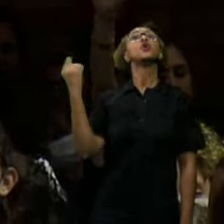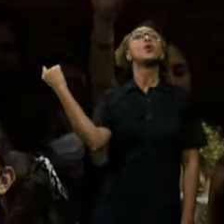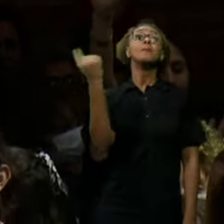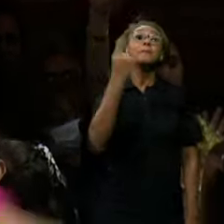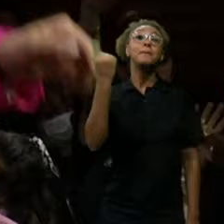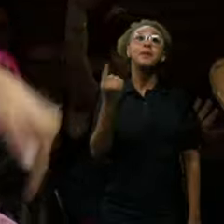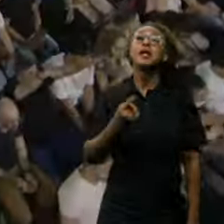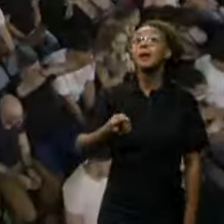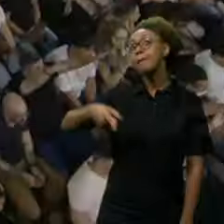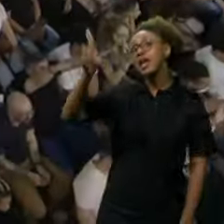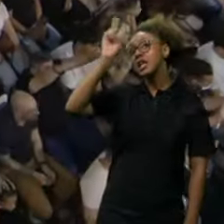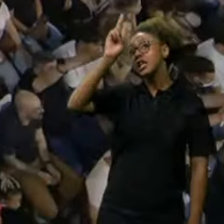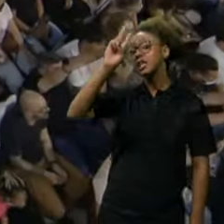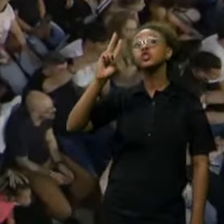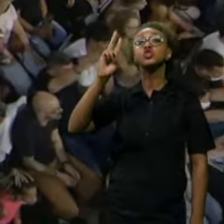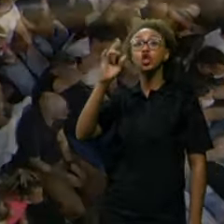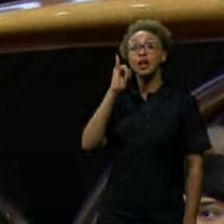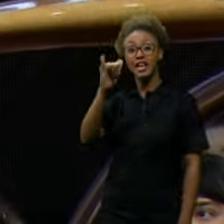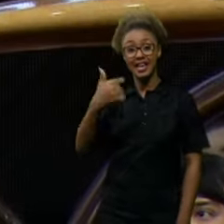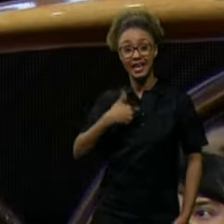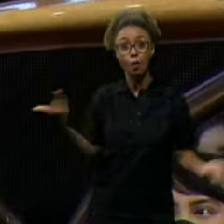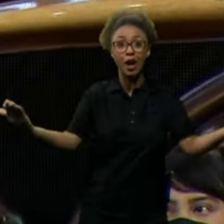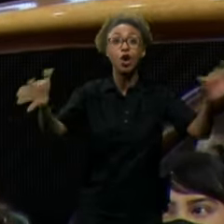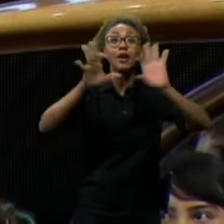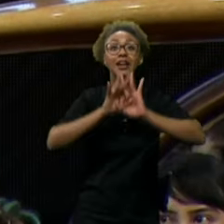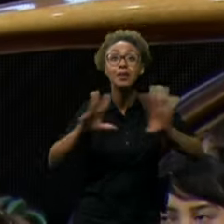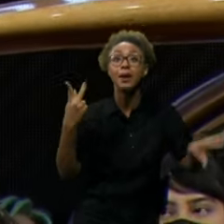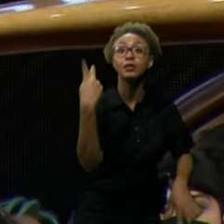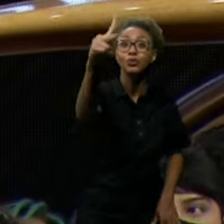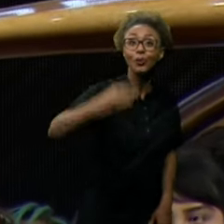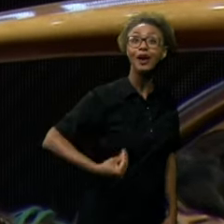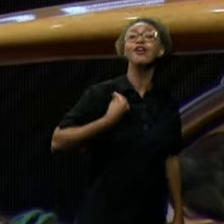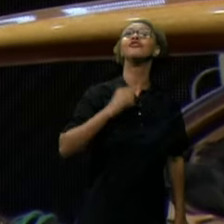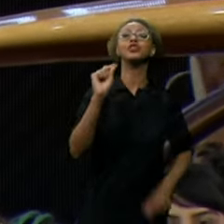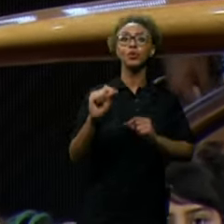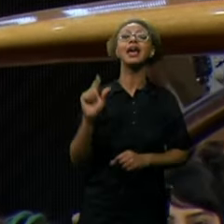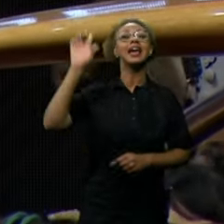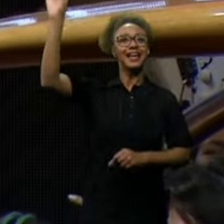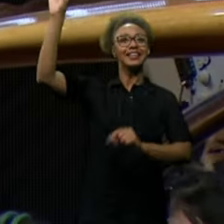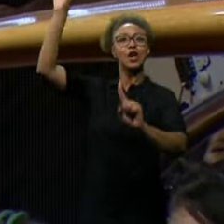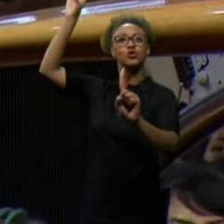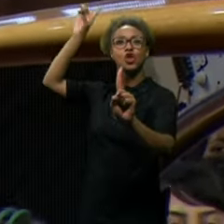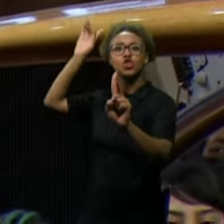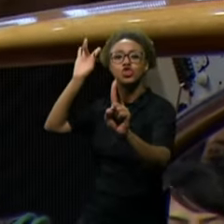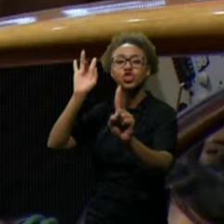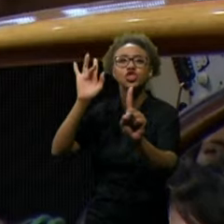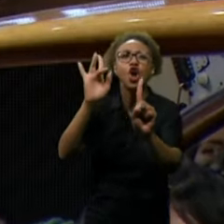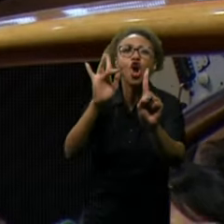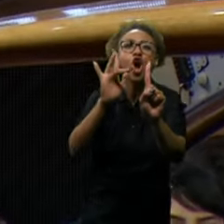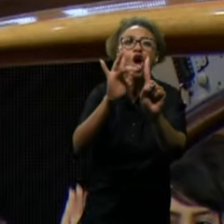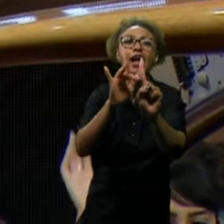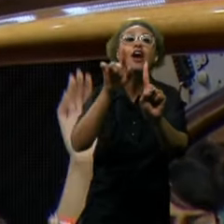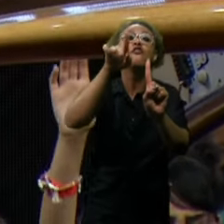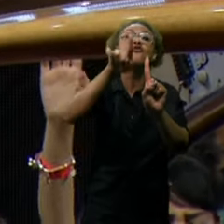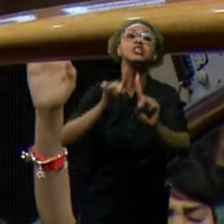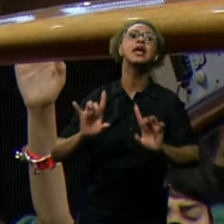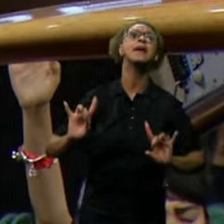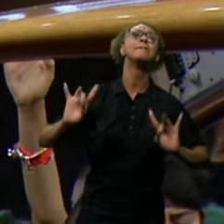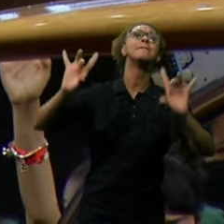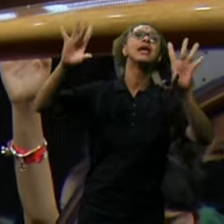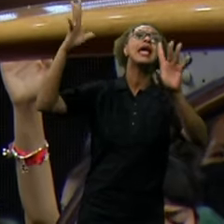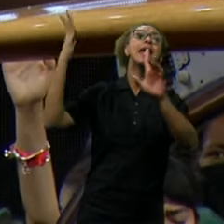testemunho que eu libero que vai marcar a tua vida é que Deus vai te visitar com uma visão privilegiada